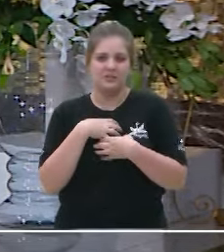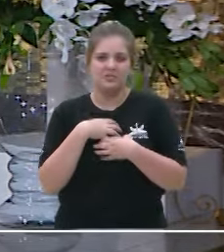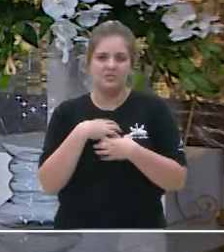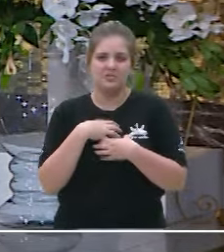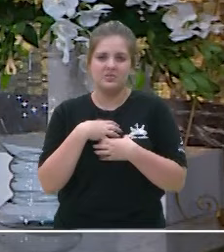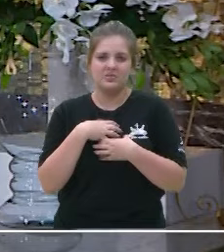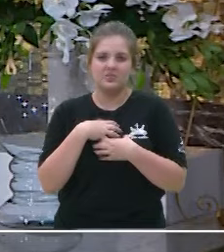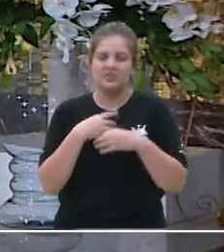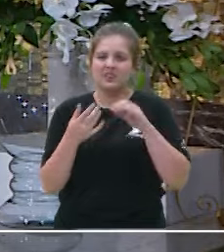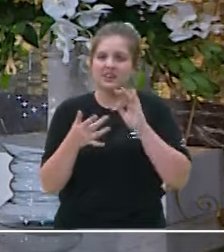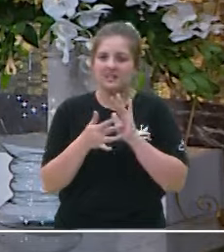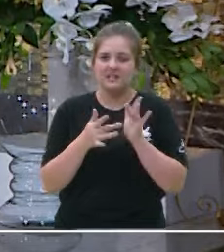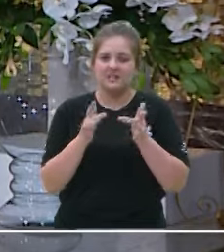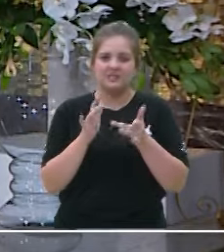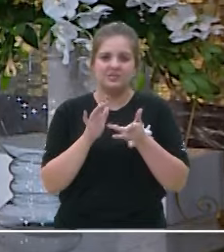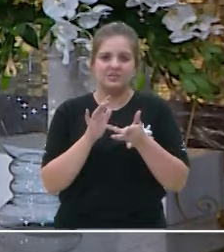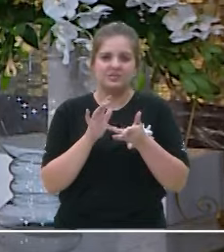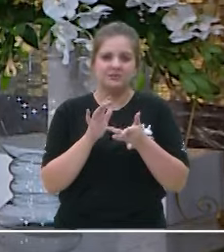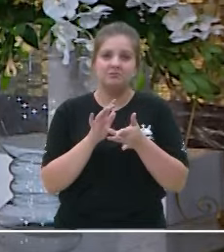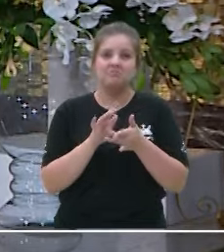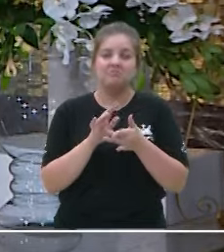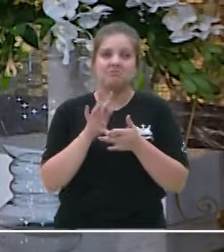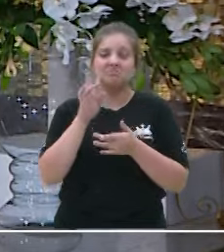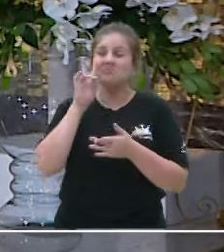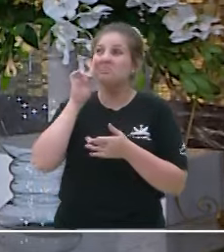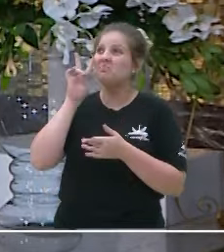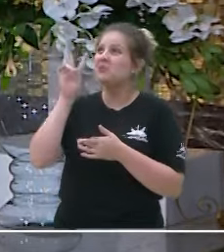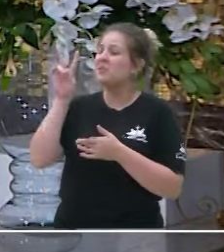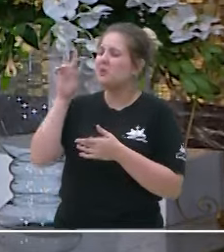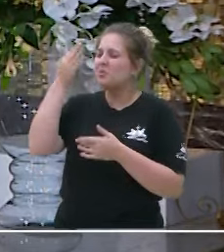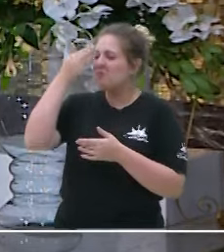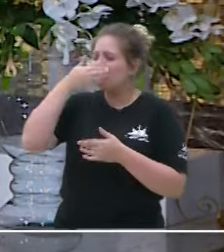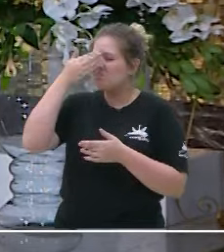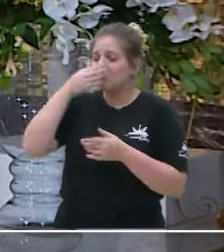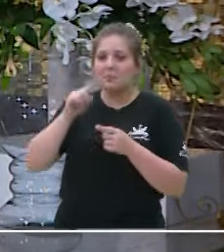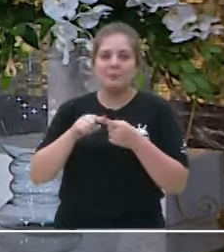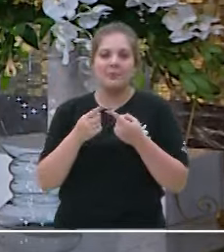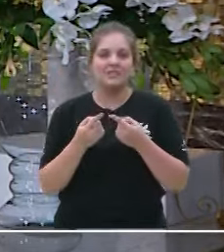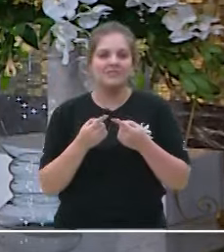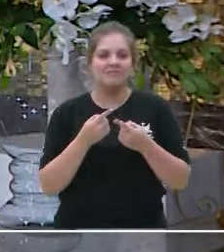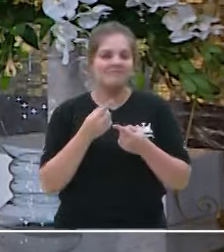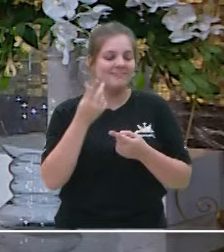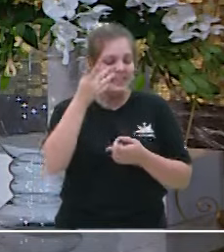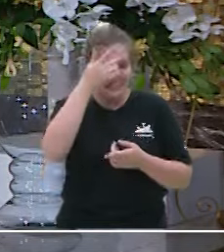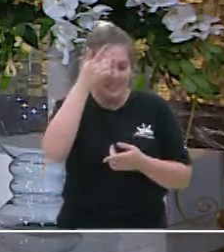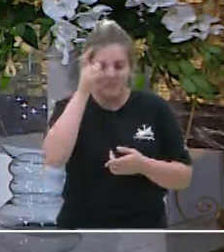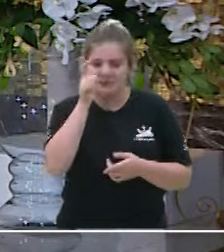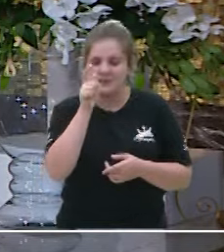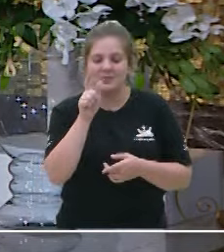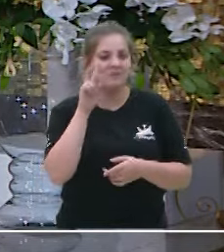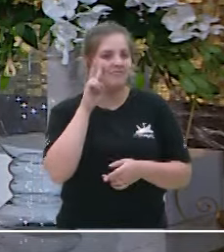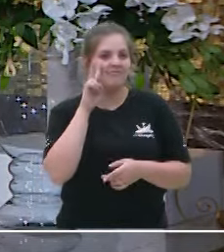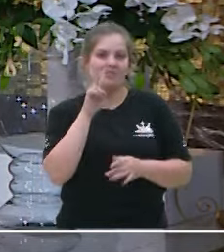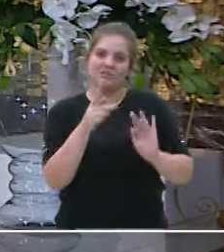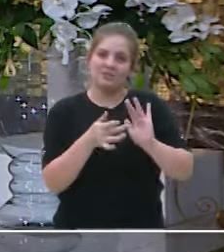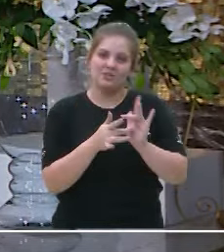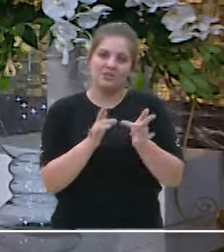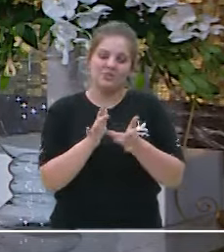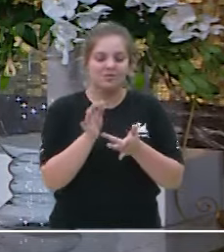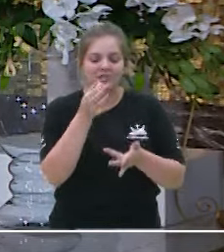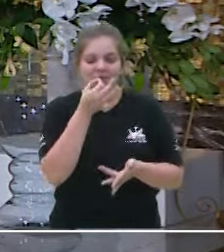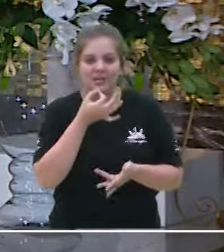vemos Cristo aqui porém vemos Cristo no outro e na Eucaristia na